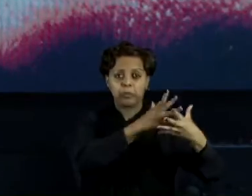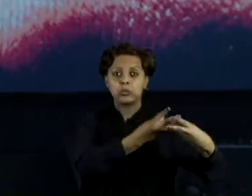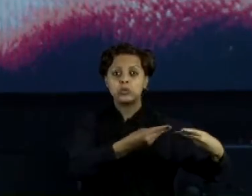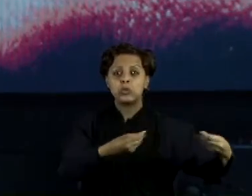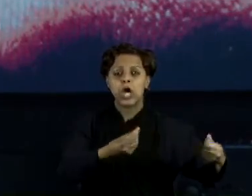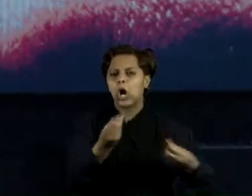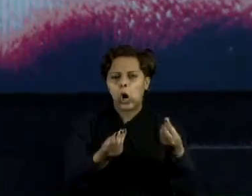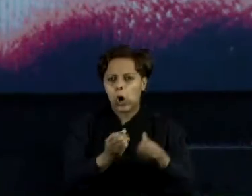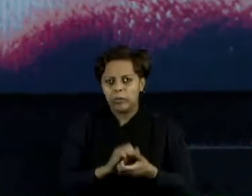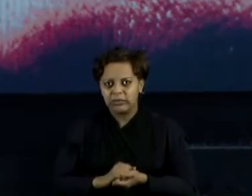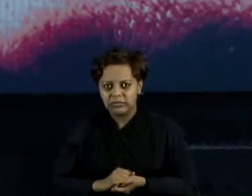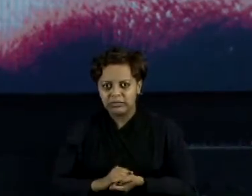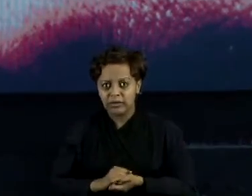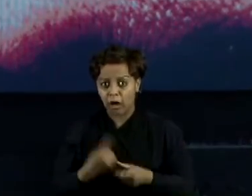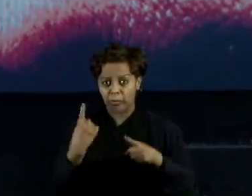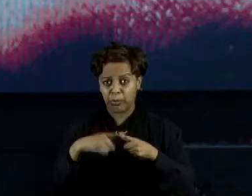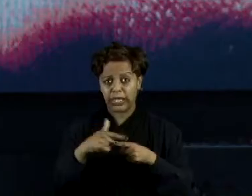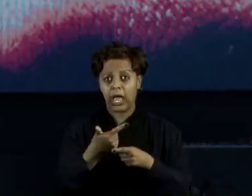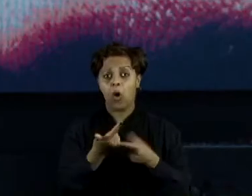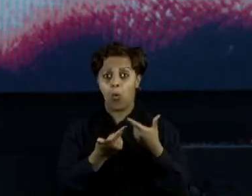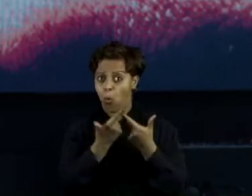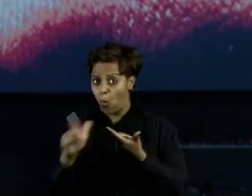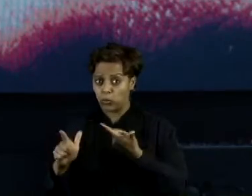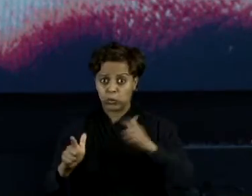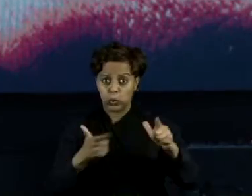é o seu legado para os outros.